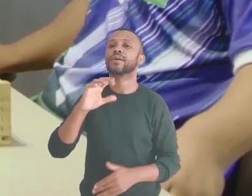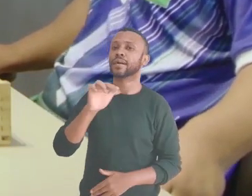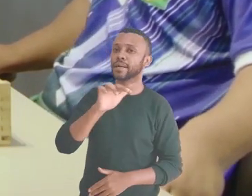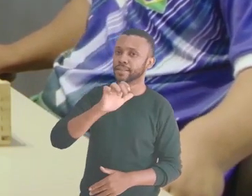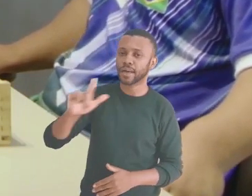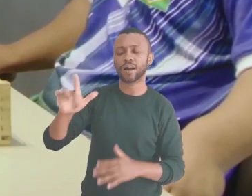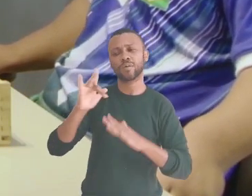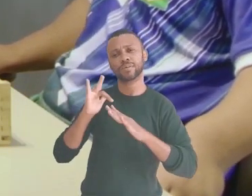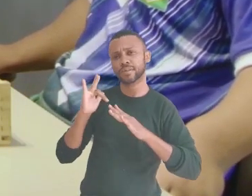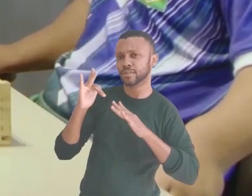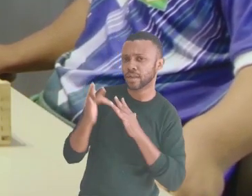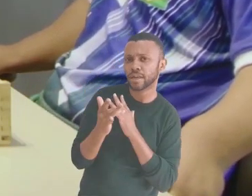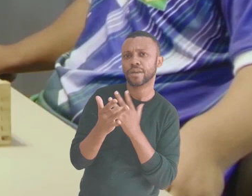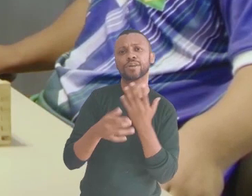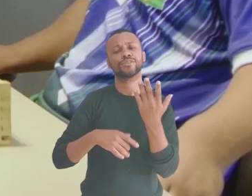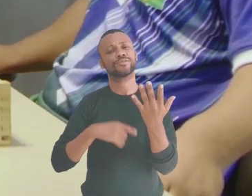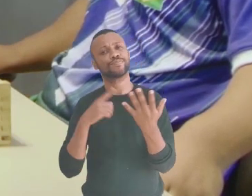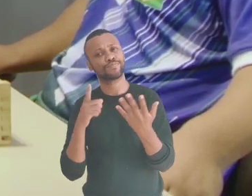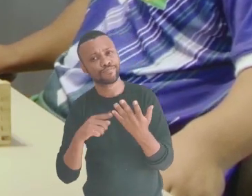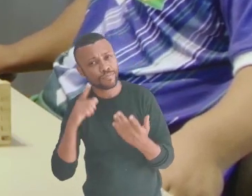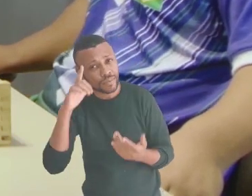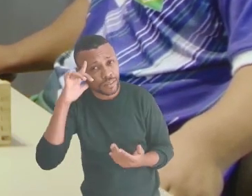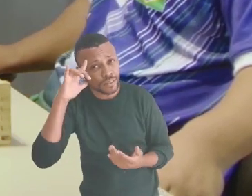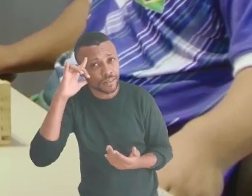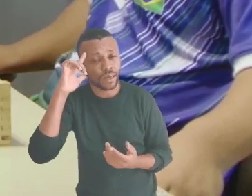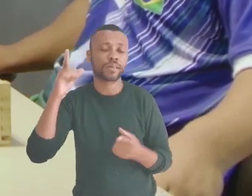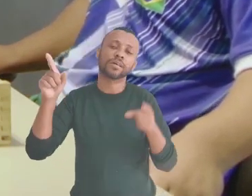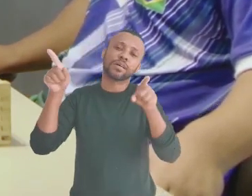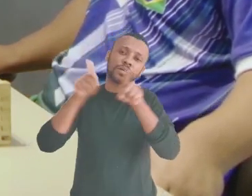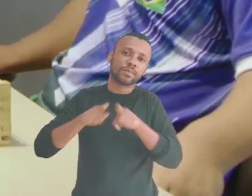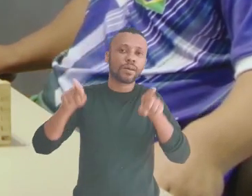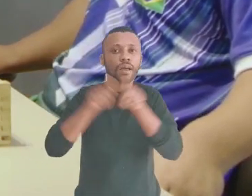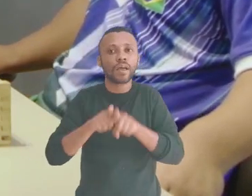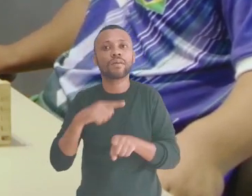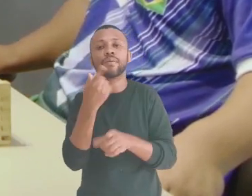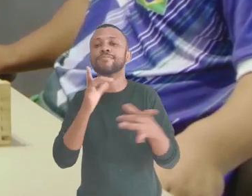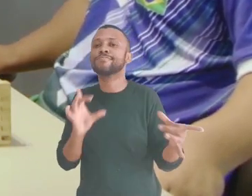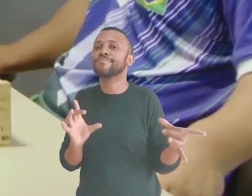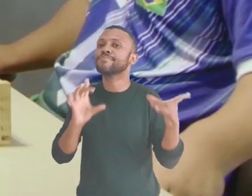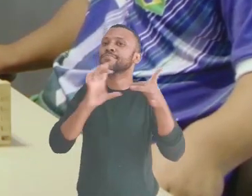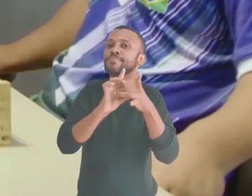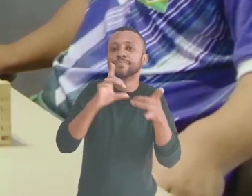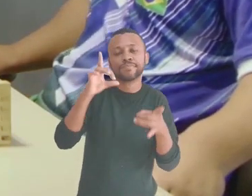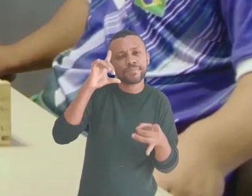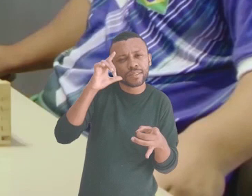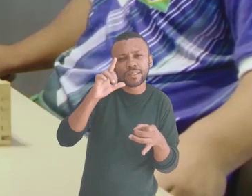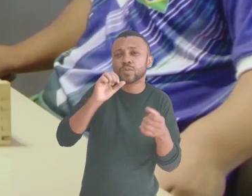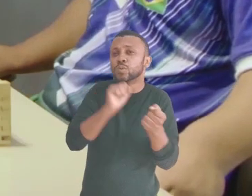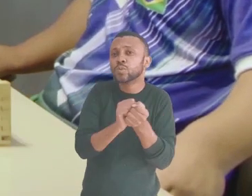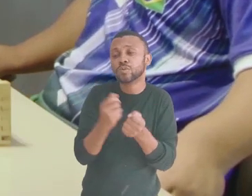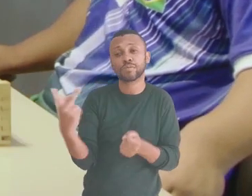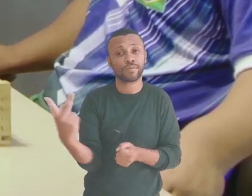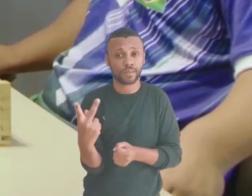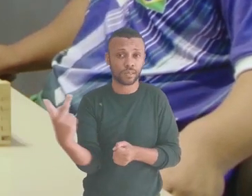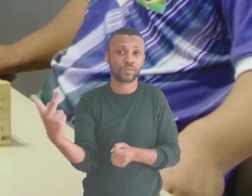nas nossas outras mídias, né? A gente está lá no Instagram também, tá? Vamos fazer uma conexão do nosso Instagram com o Instagram de vocês dois e